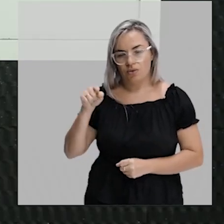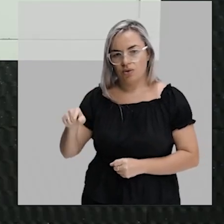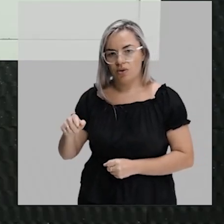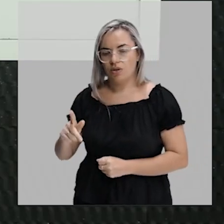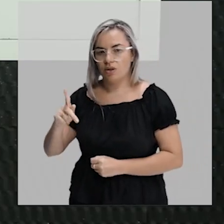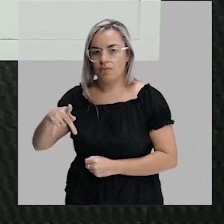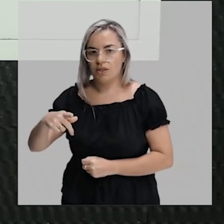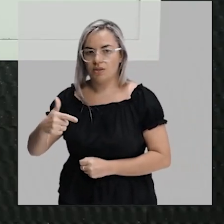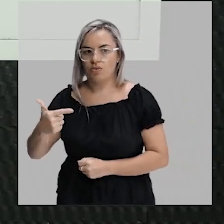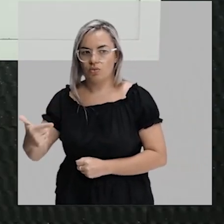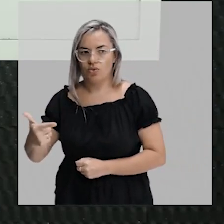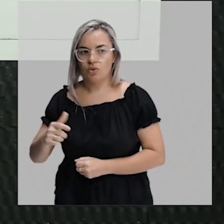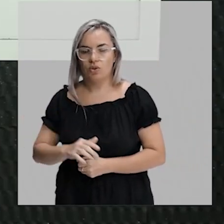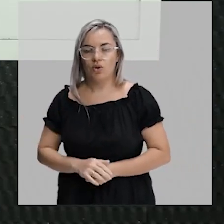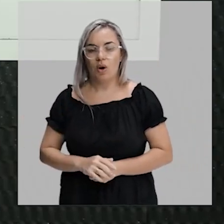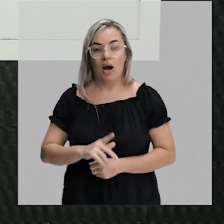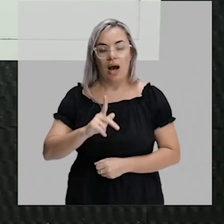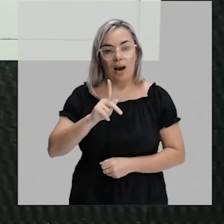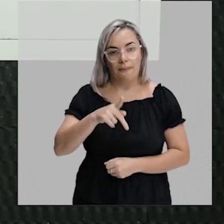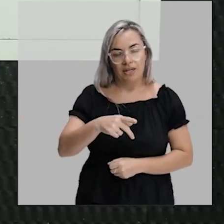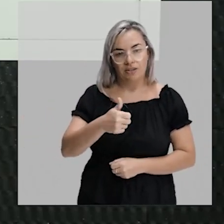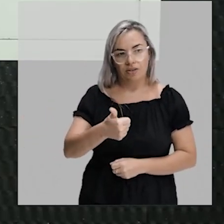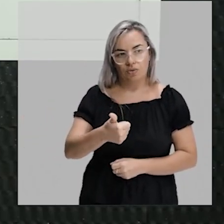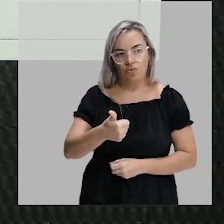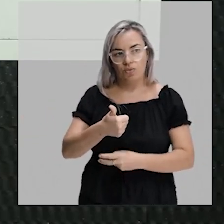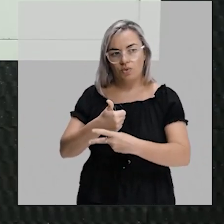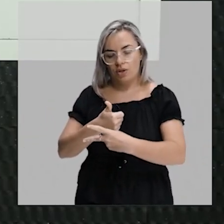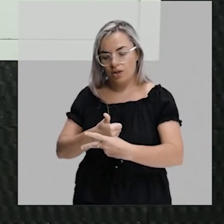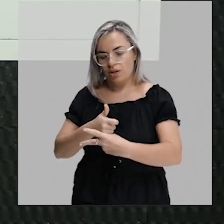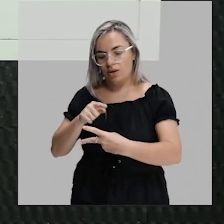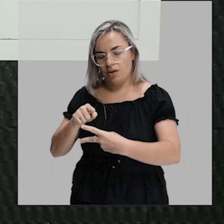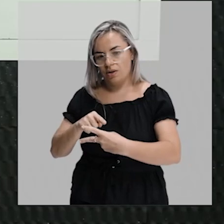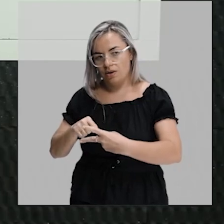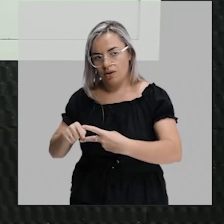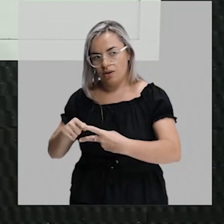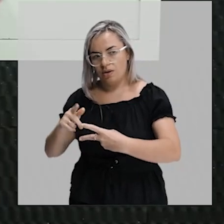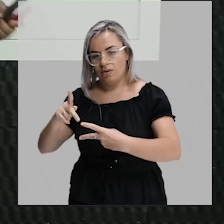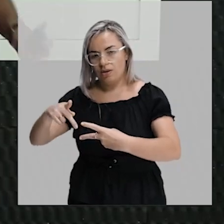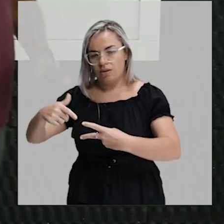ser maior do que a pressão 1. Percebam o seguinte,